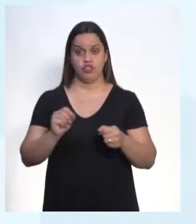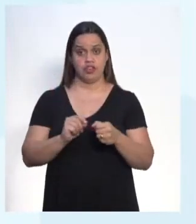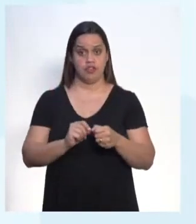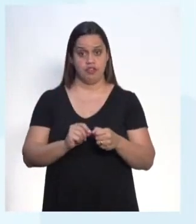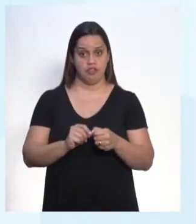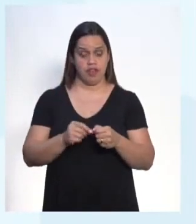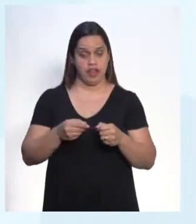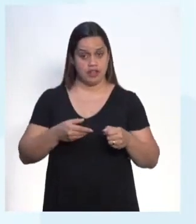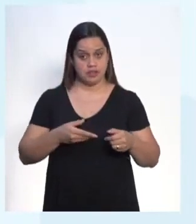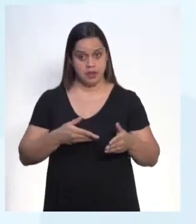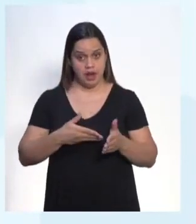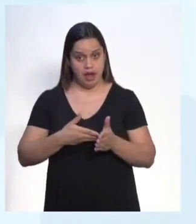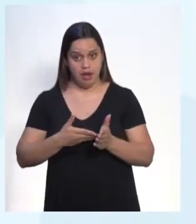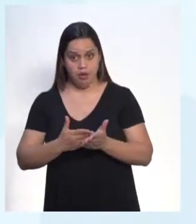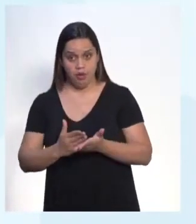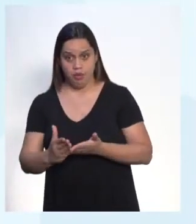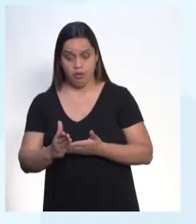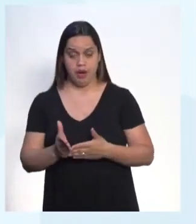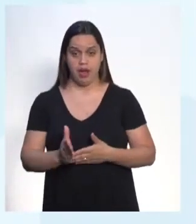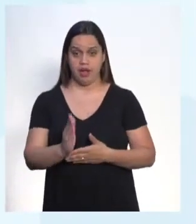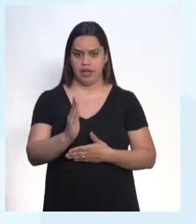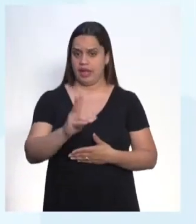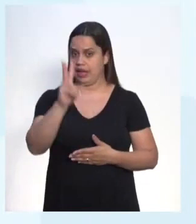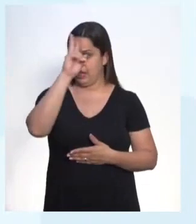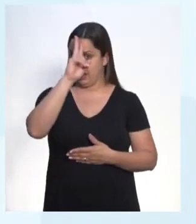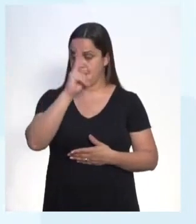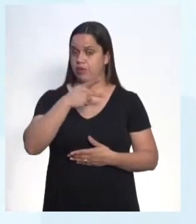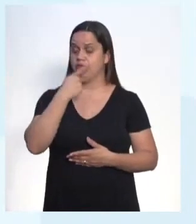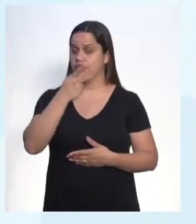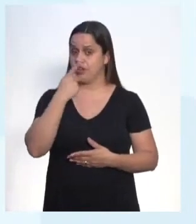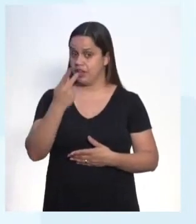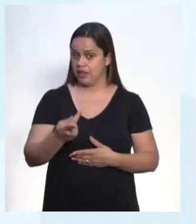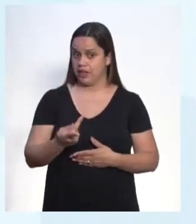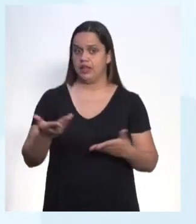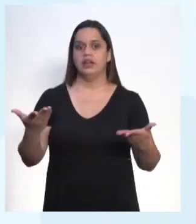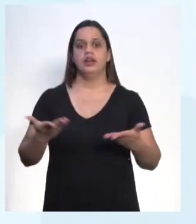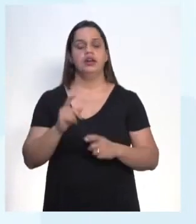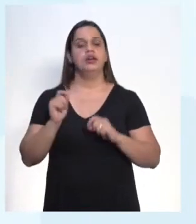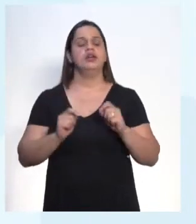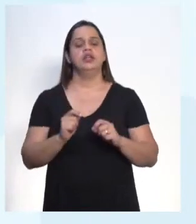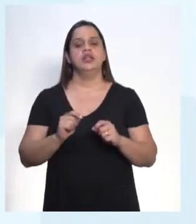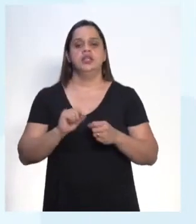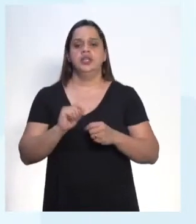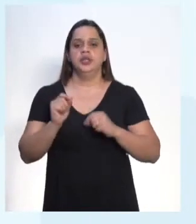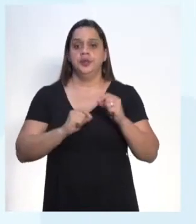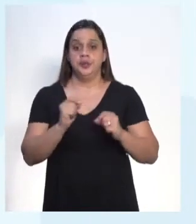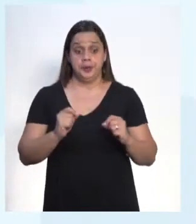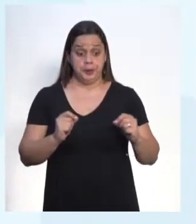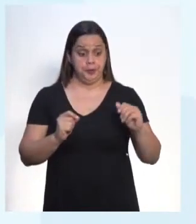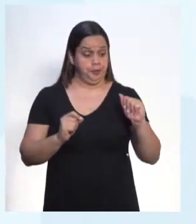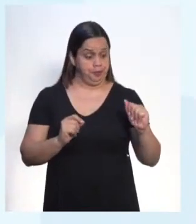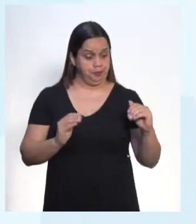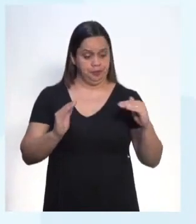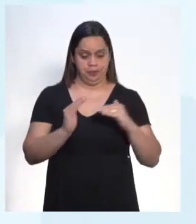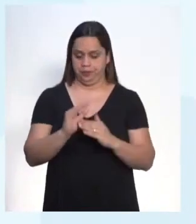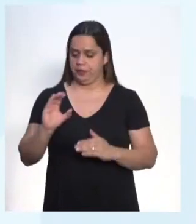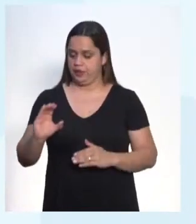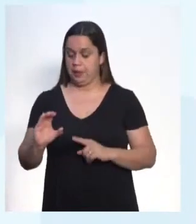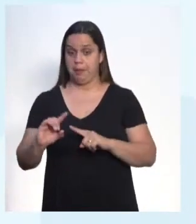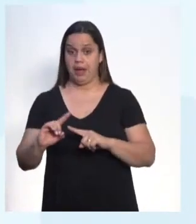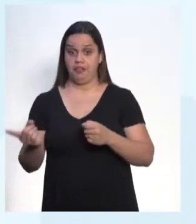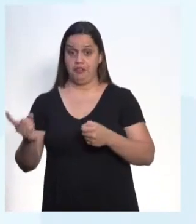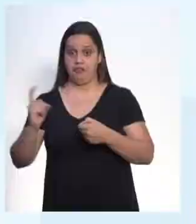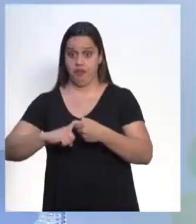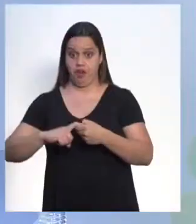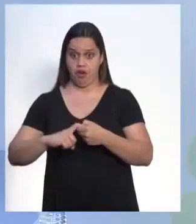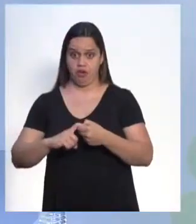diferente? Lembra o que eu expliquei na atividade anterior? Então, agora você vai até C, mas na volta,